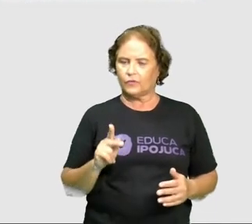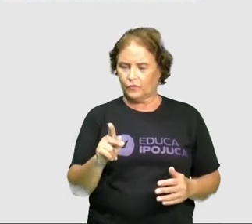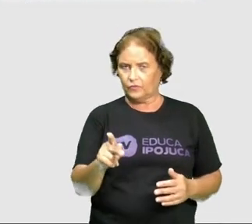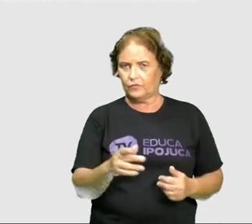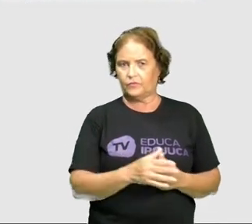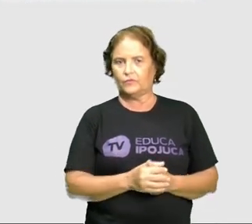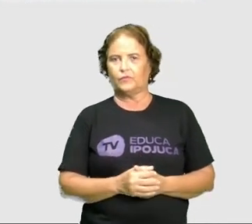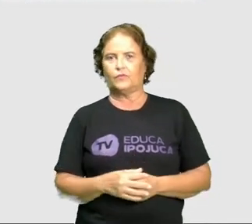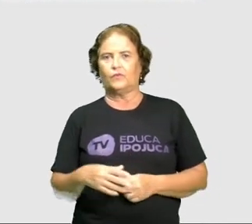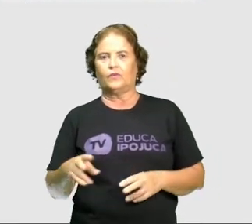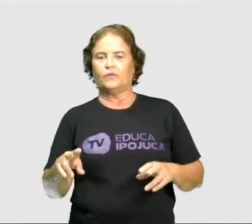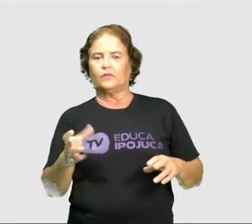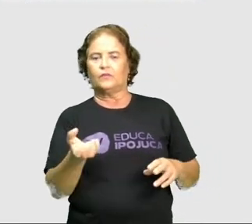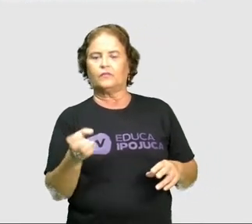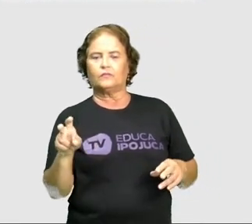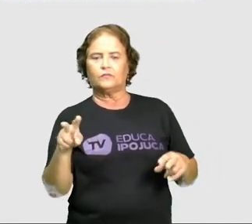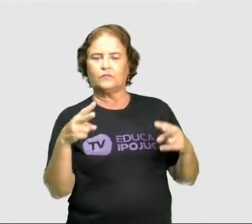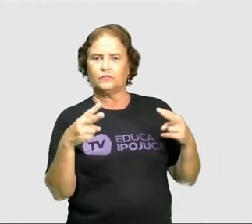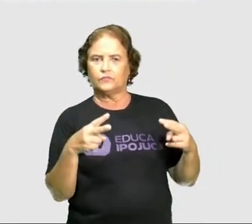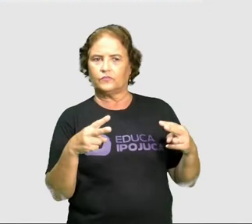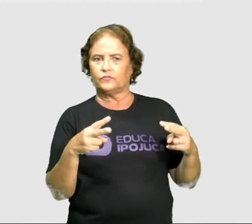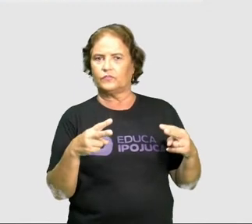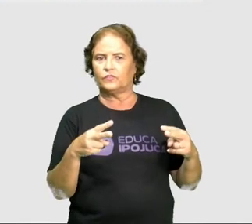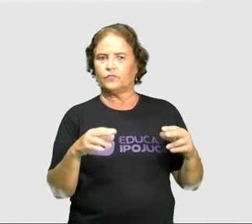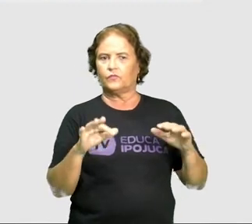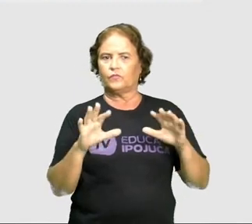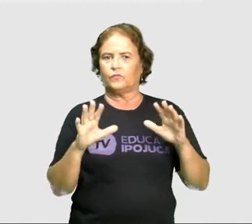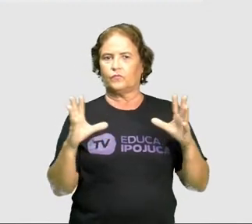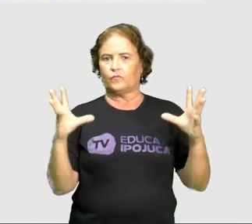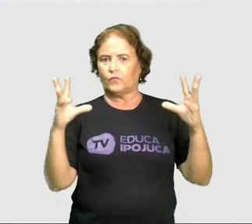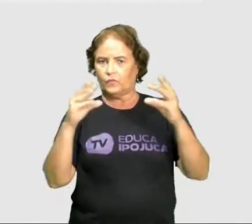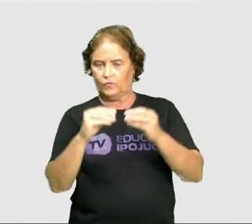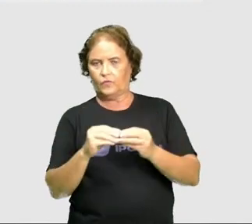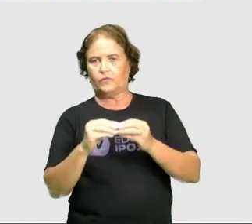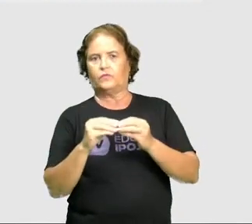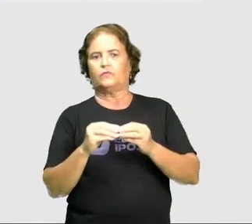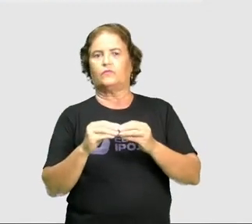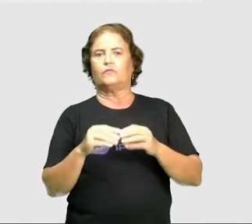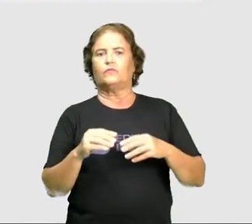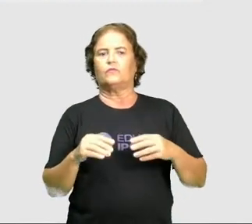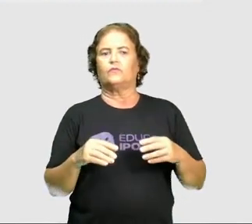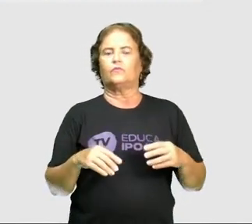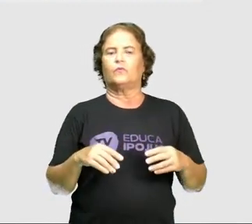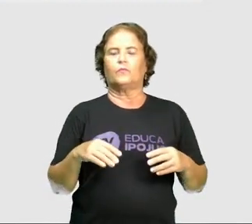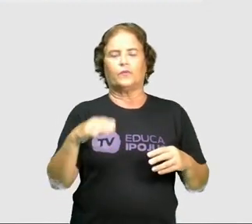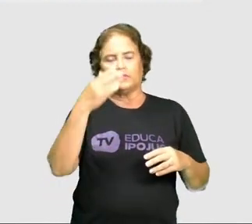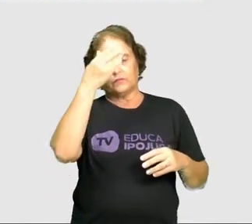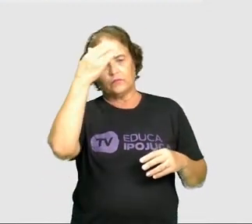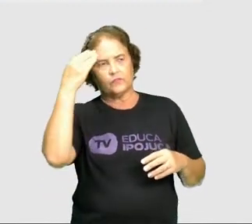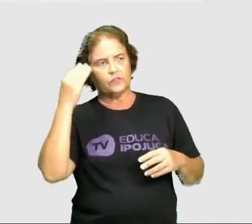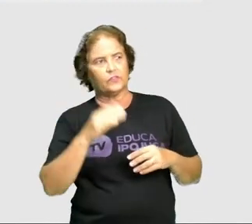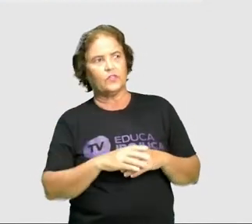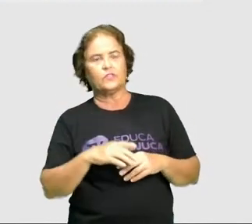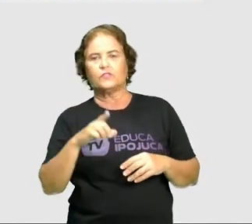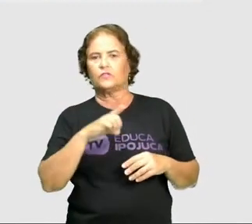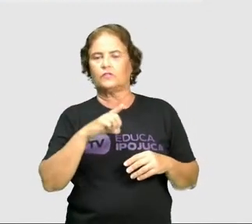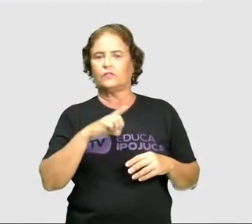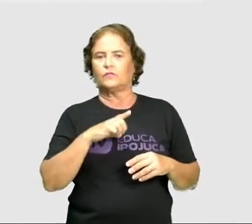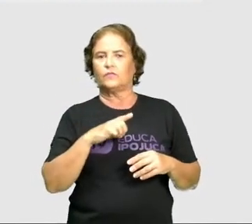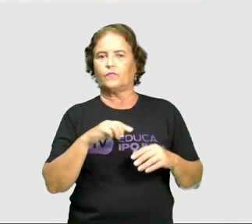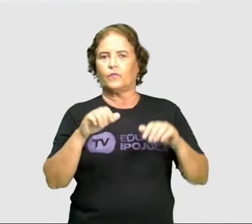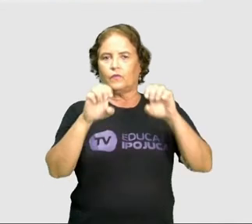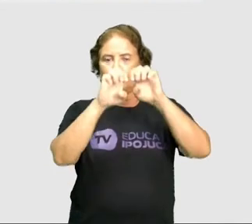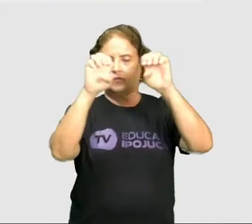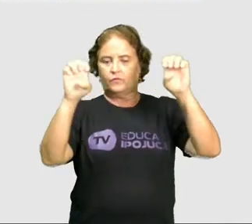eu quero que vocês vejam o resumo que Tia fez. Para vocês não esquecer, a gente tem assim. O sistema de